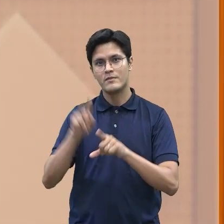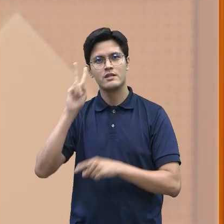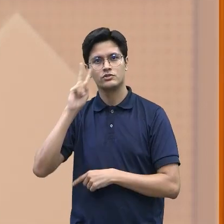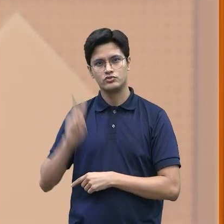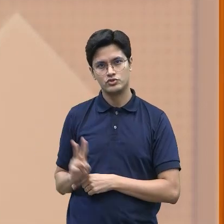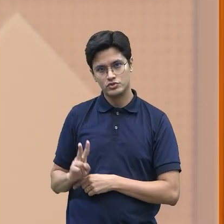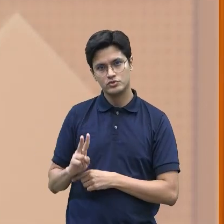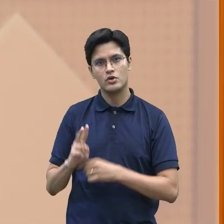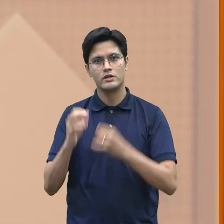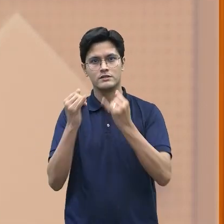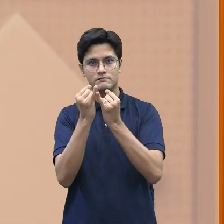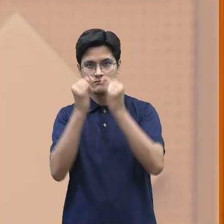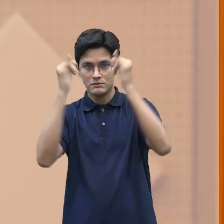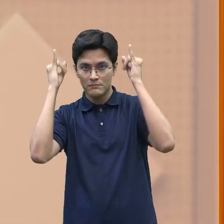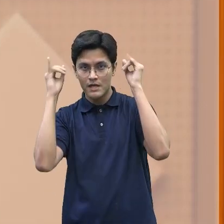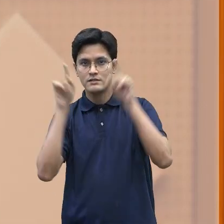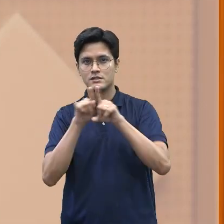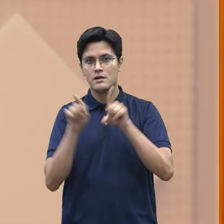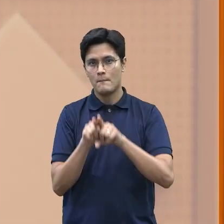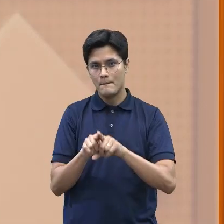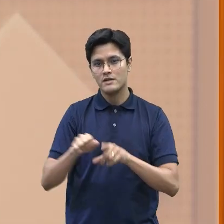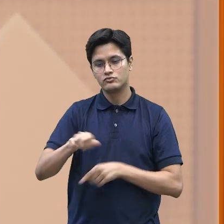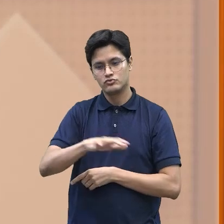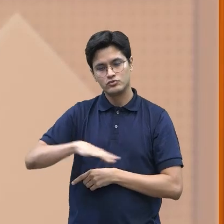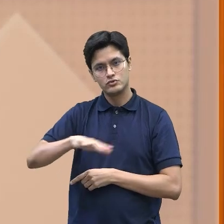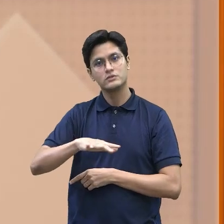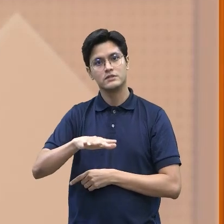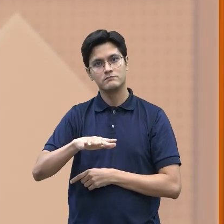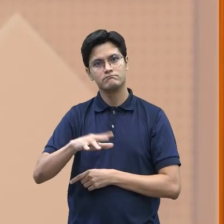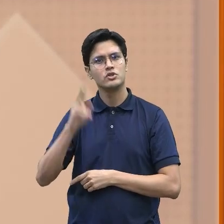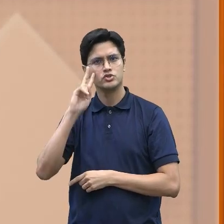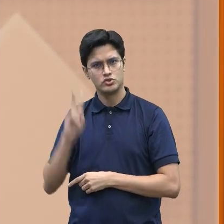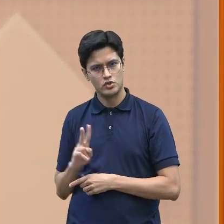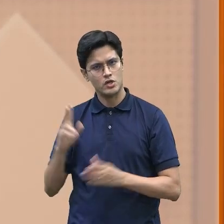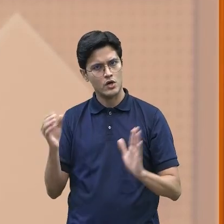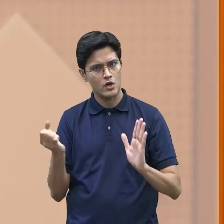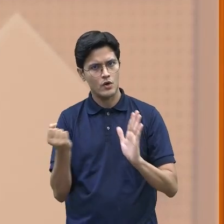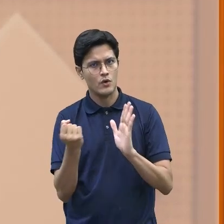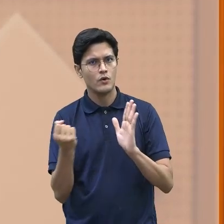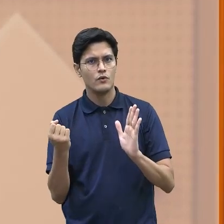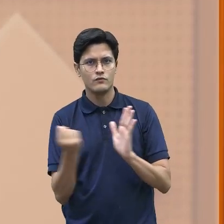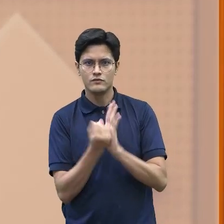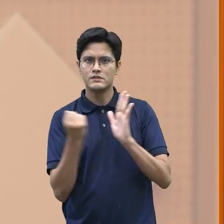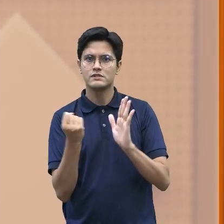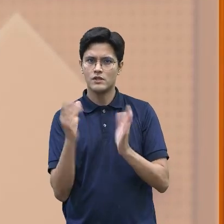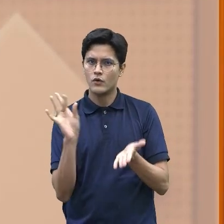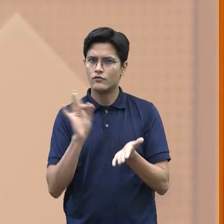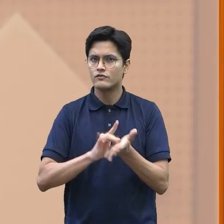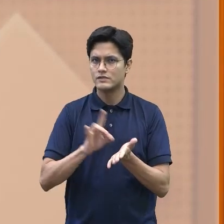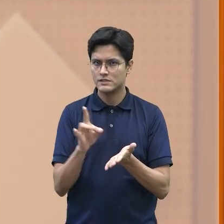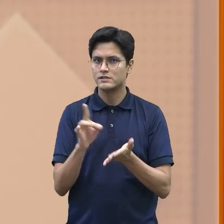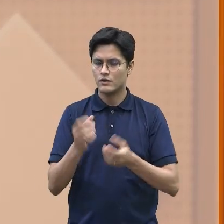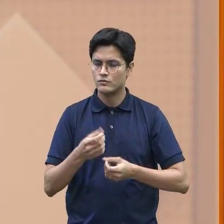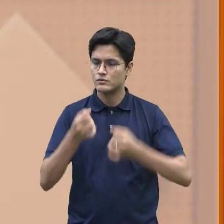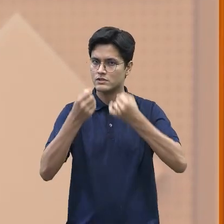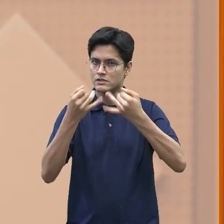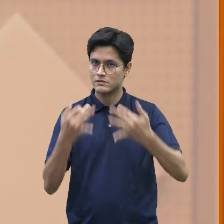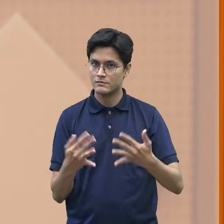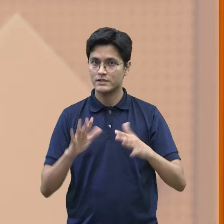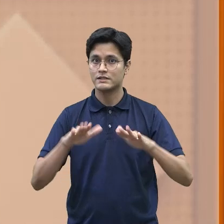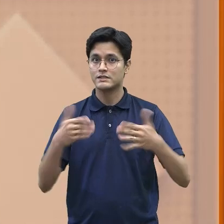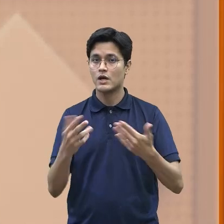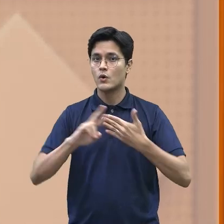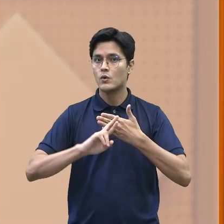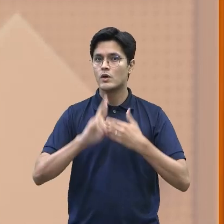impérios e de regiões, pela história oficial, e isso vai fazer com que haja uma valorização dessas